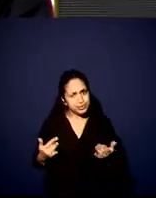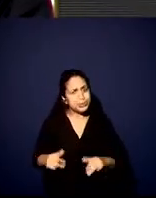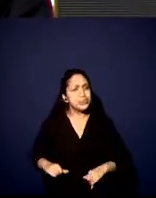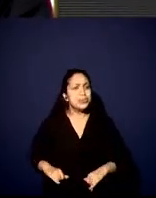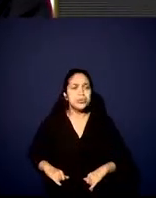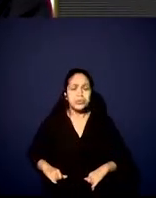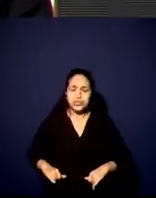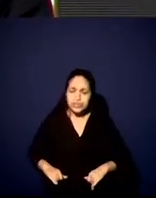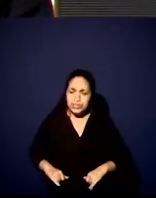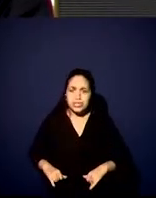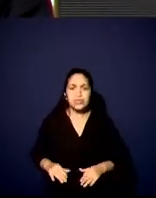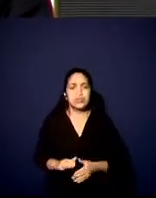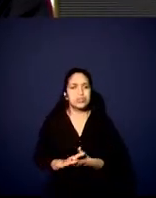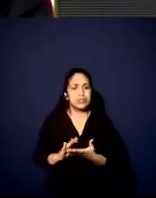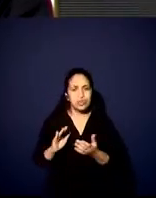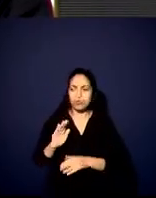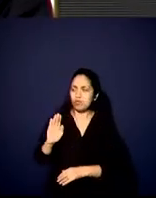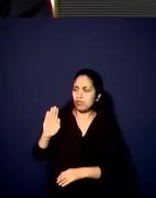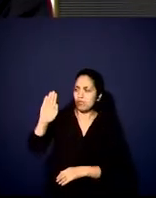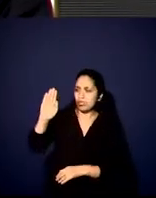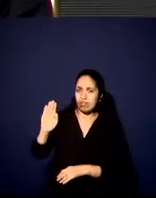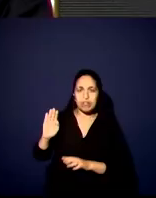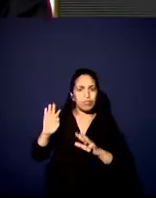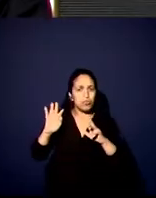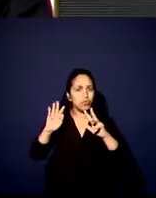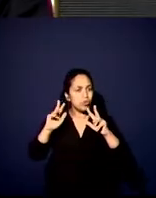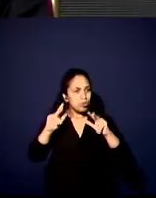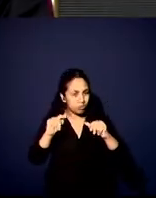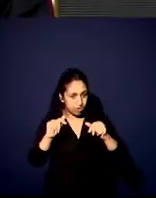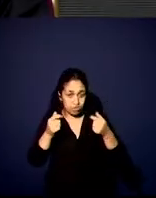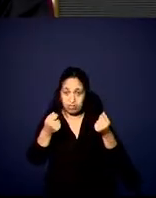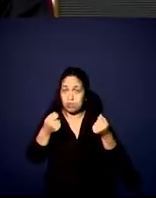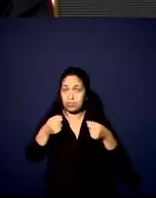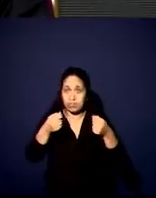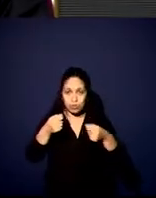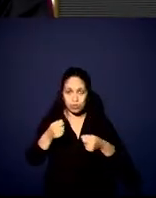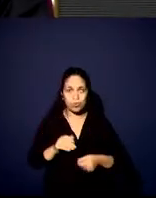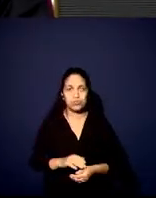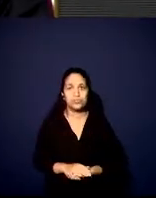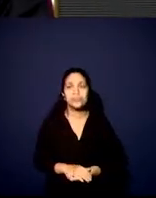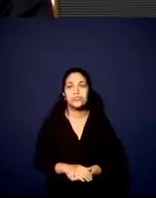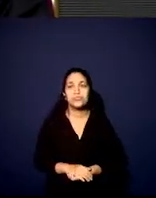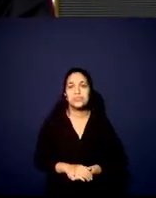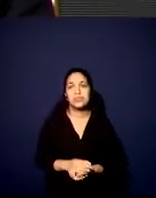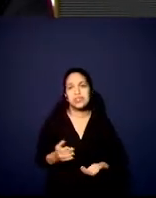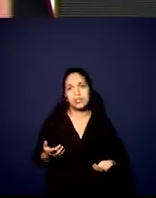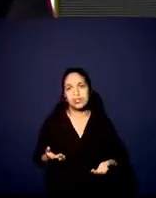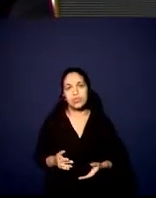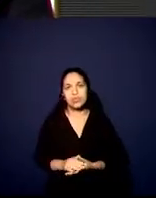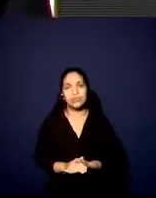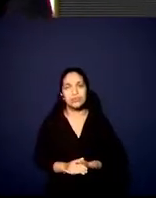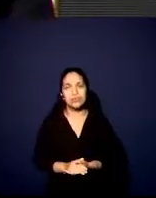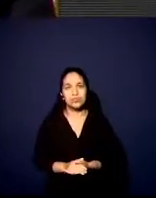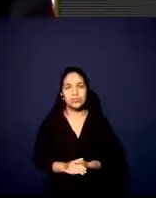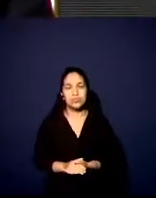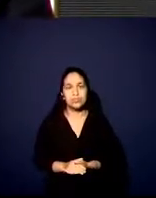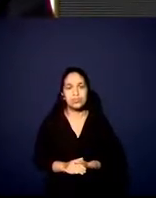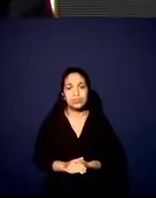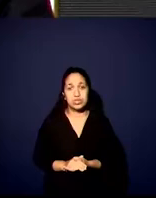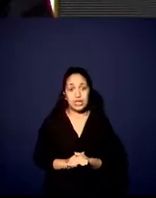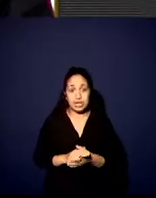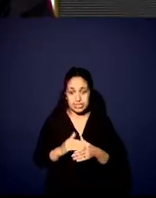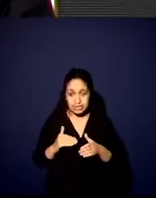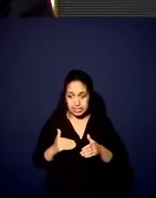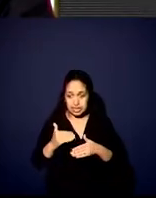as votações que a câmara e o congresso tiveram que fazer Lógico que isso vencido essa